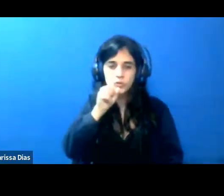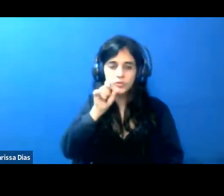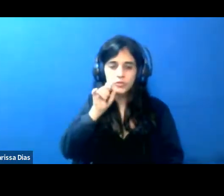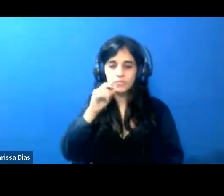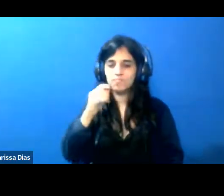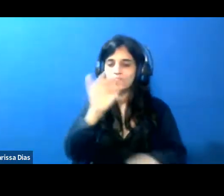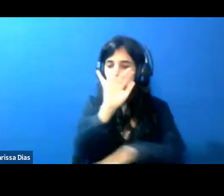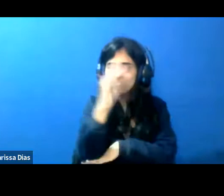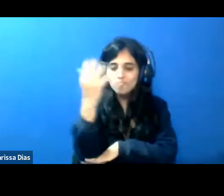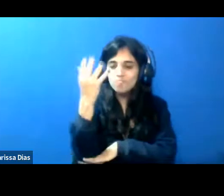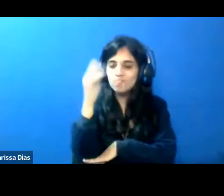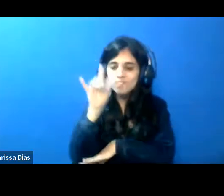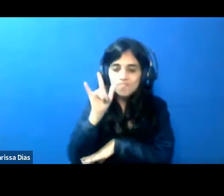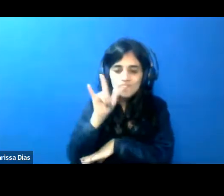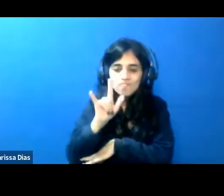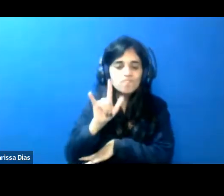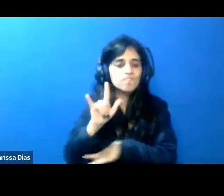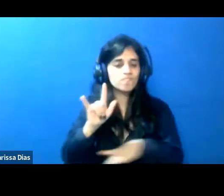seja elas...